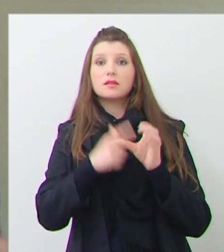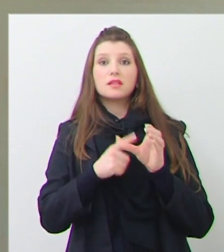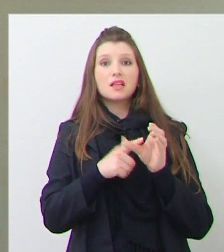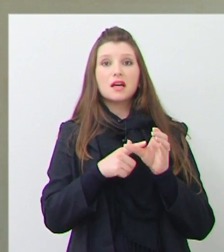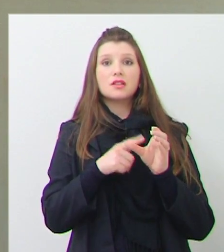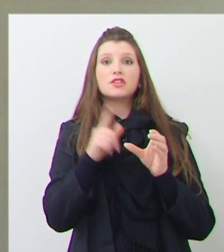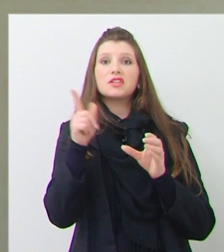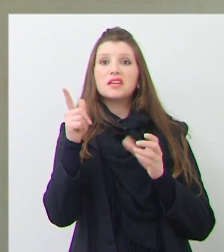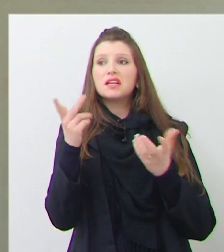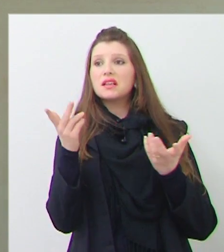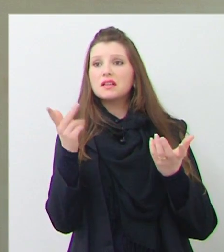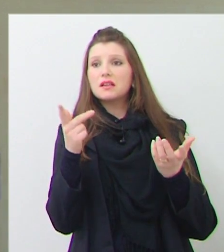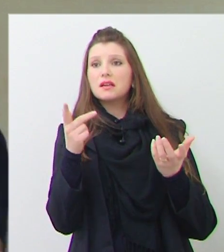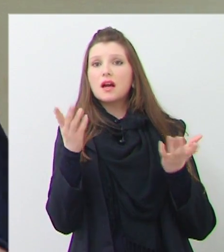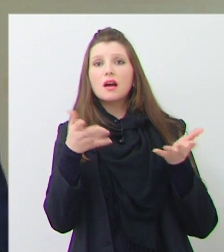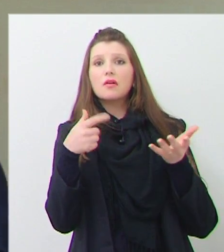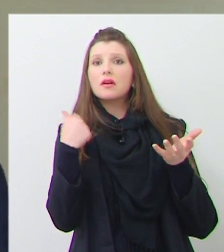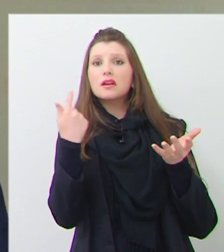e ele nos decepcionou, né?